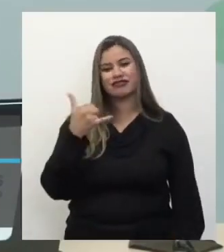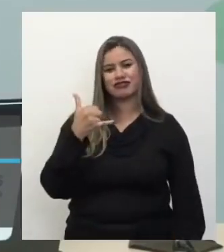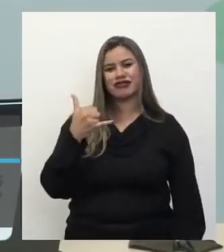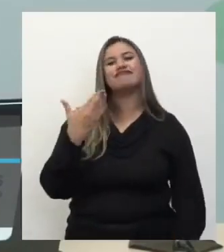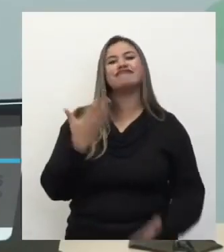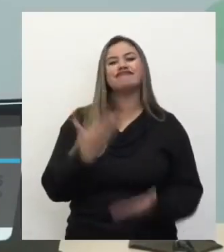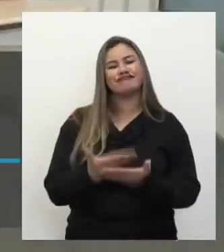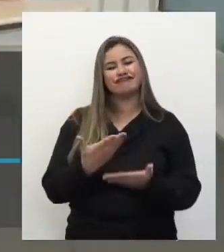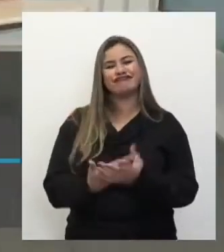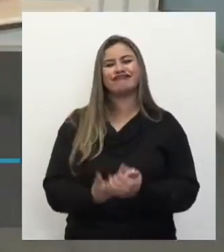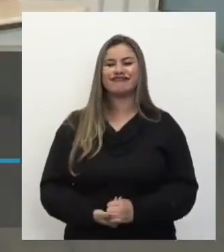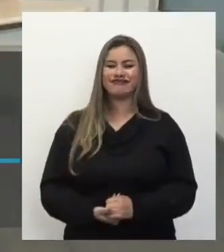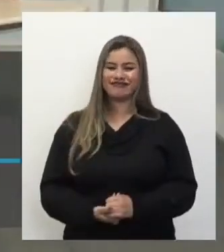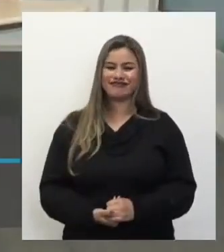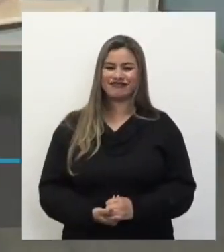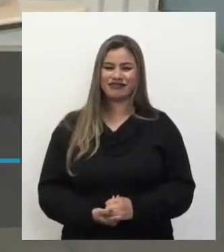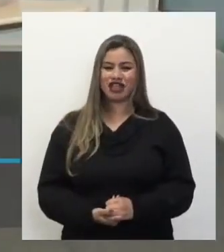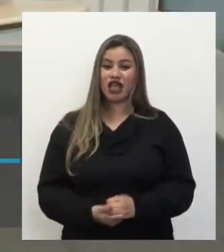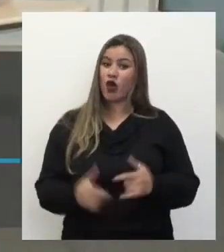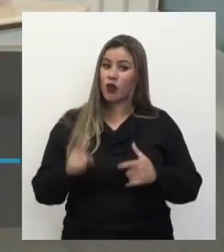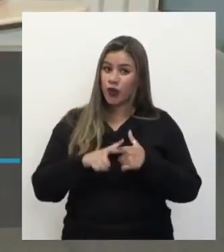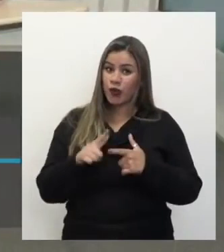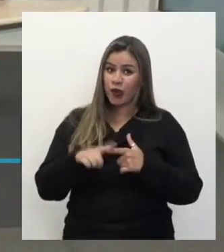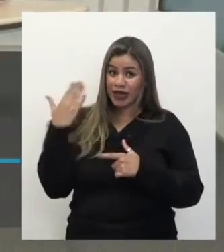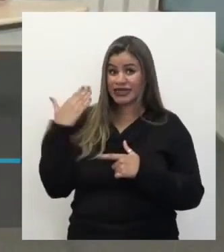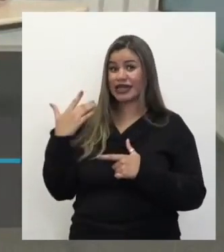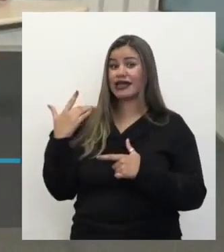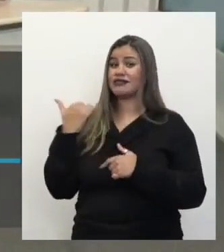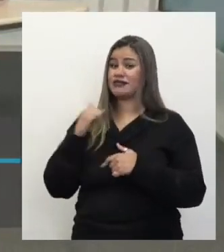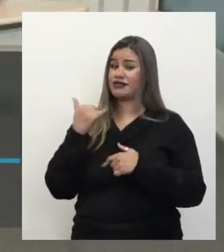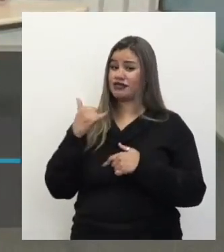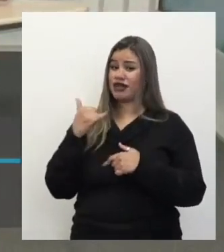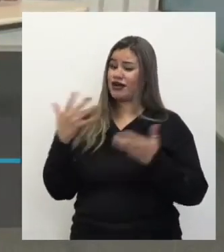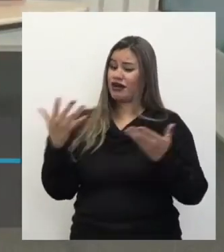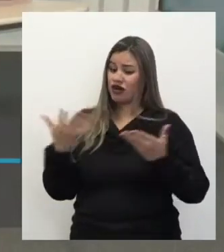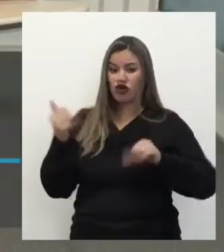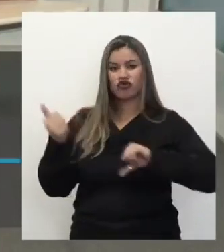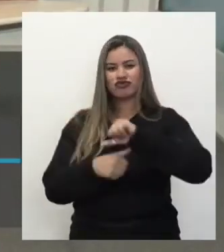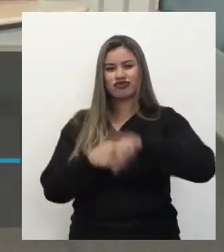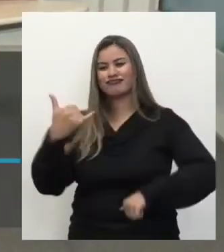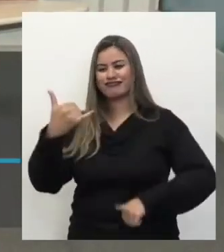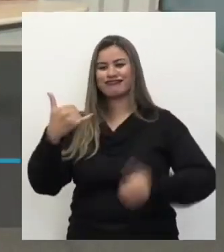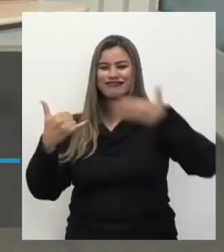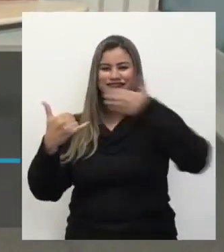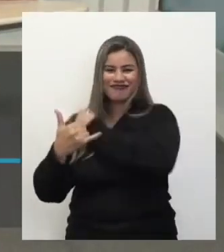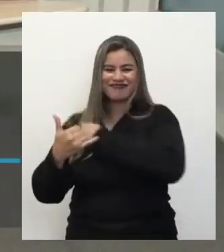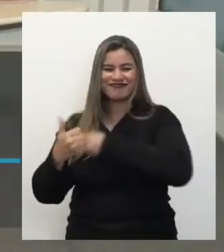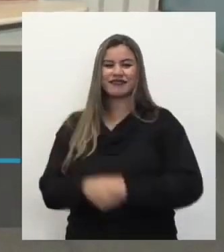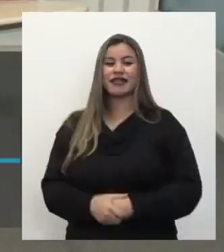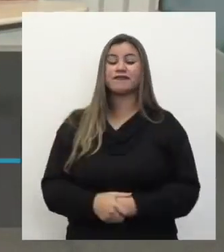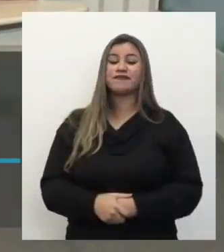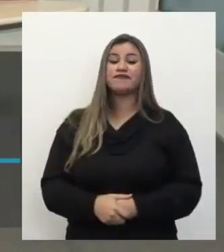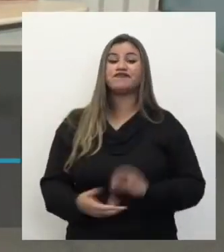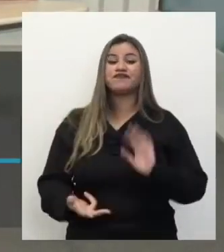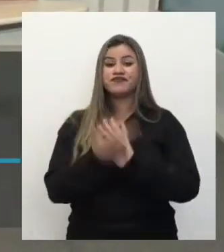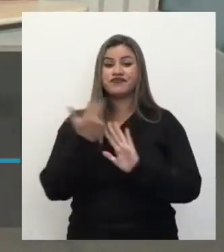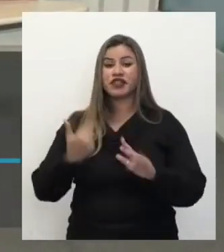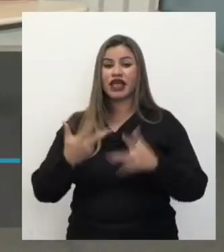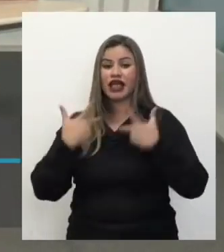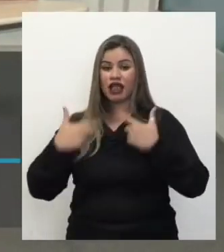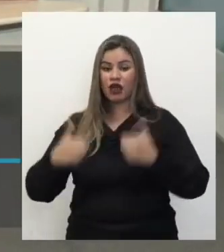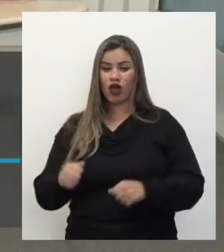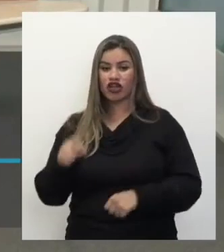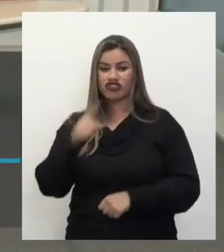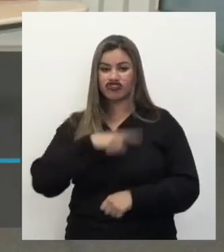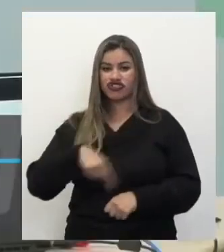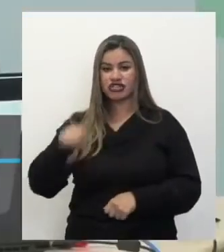celular. O problema era o celular, entramos no celular. Agora estamos por aqui. Que ironia. Olha só, figura de linguagem, que a gente já